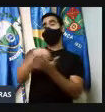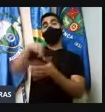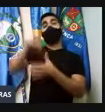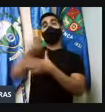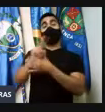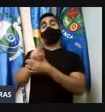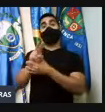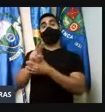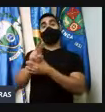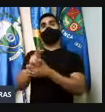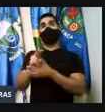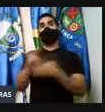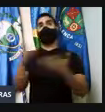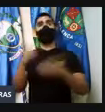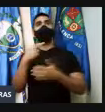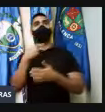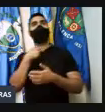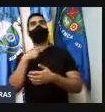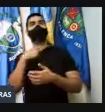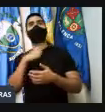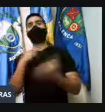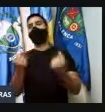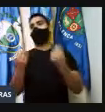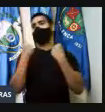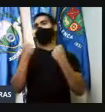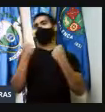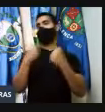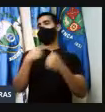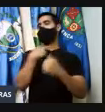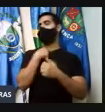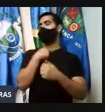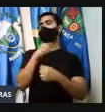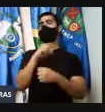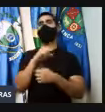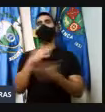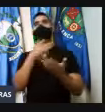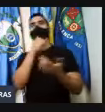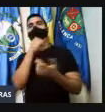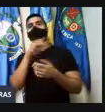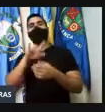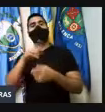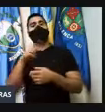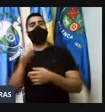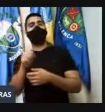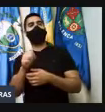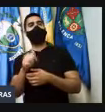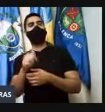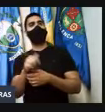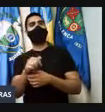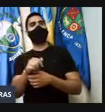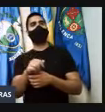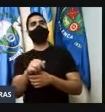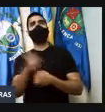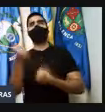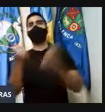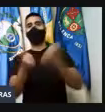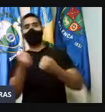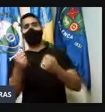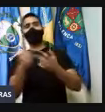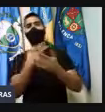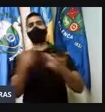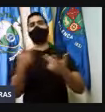cidade. Hoje a gente não pode abrir uma academia aqui no centro, hoje a gente não pode ter lojas de carro, alguma